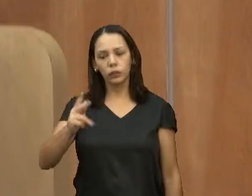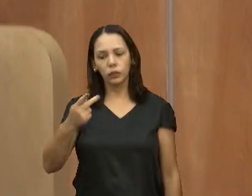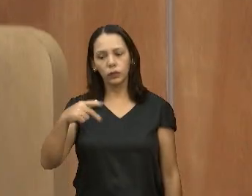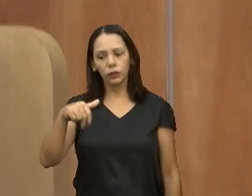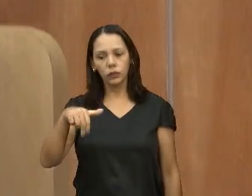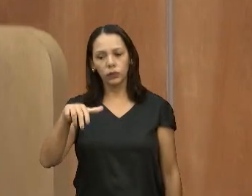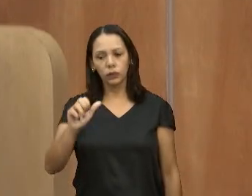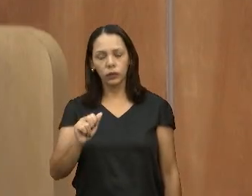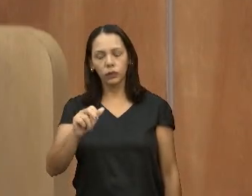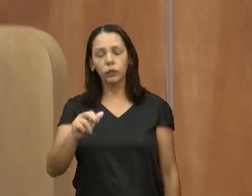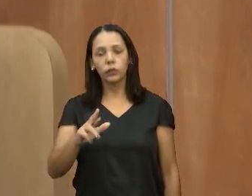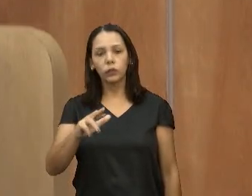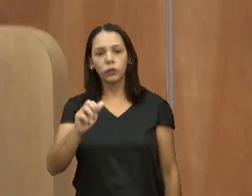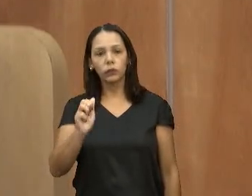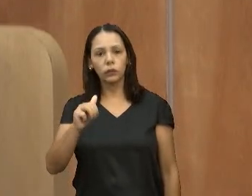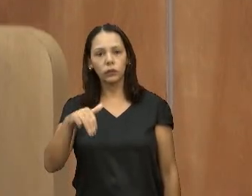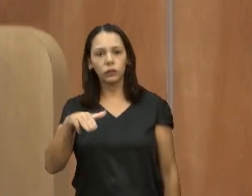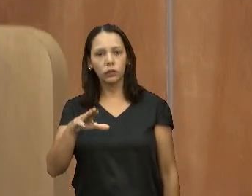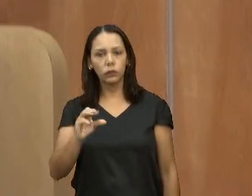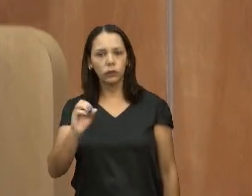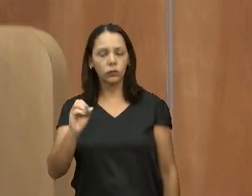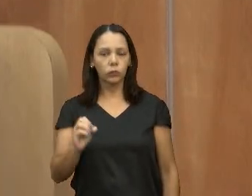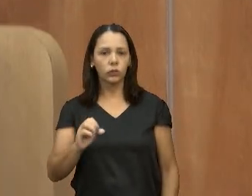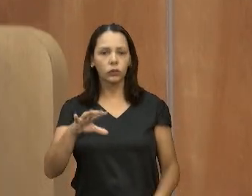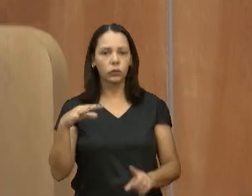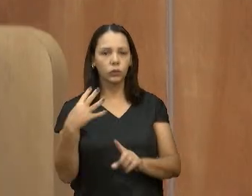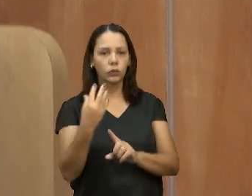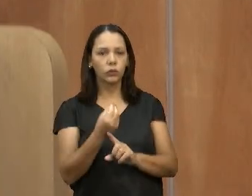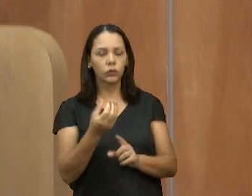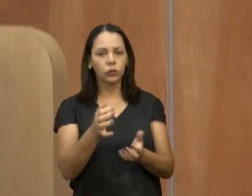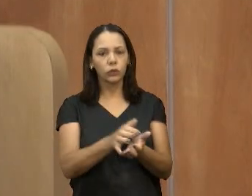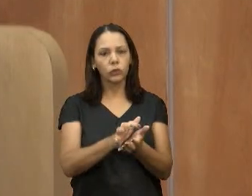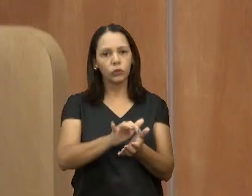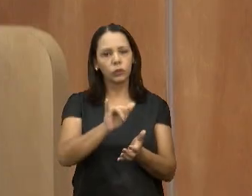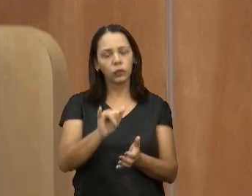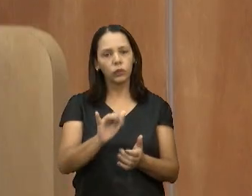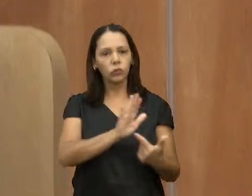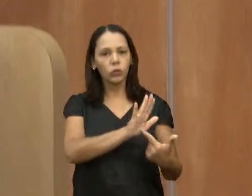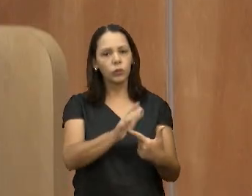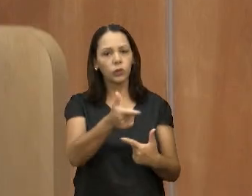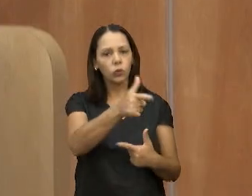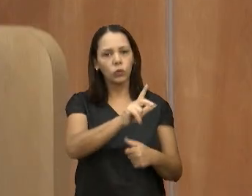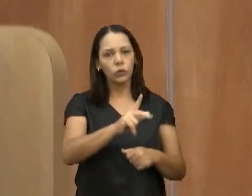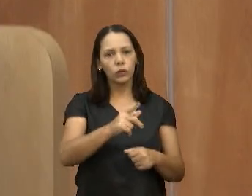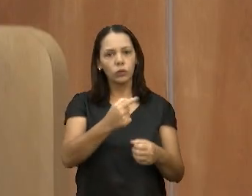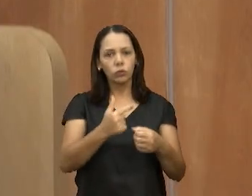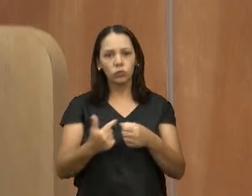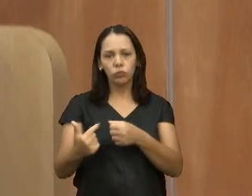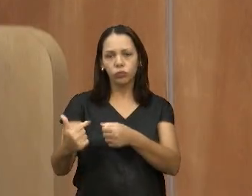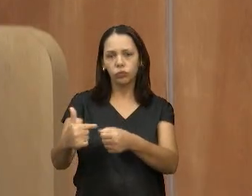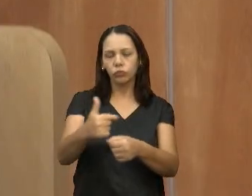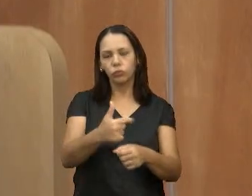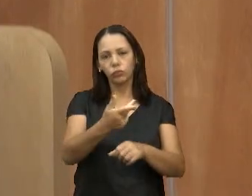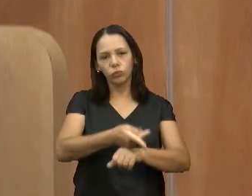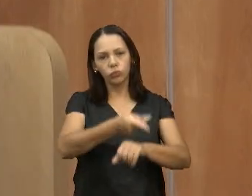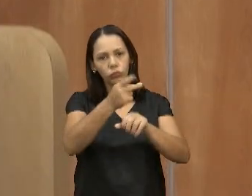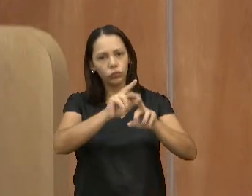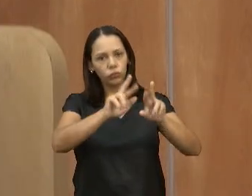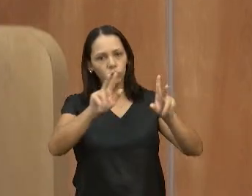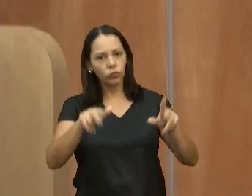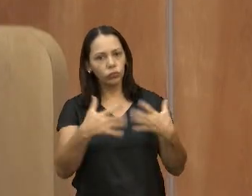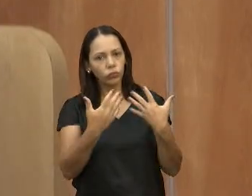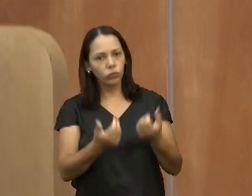que se apresentou em várias cidades e recebeu inúmeros prêmios, mas tinha, é claro, sua raiz aqui em